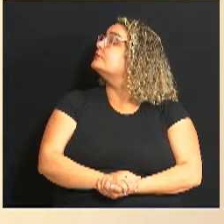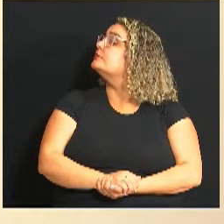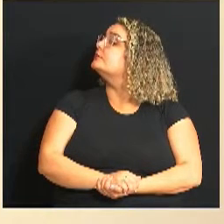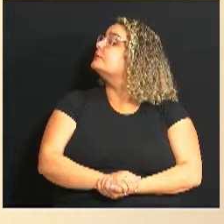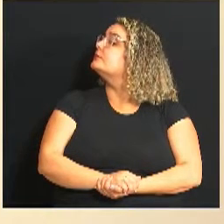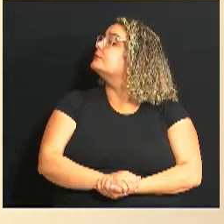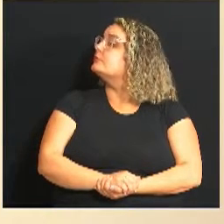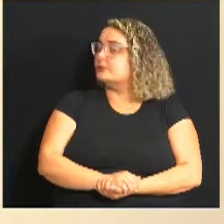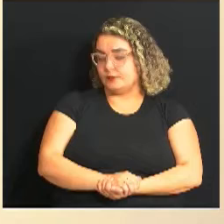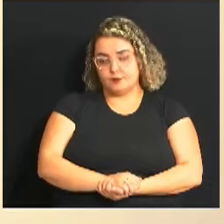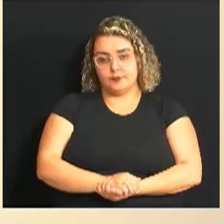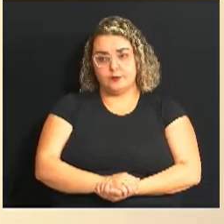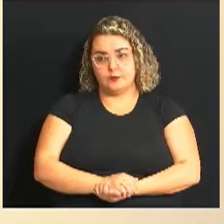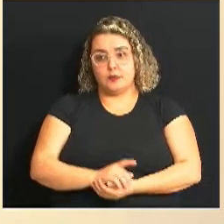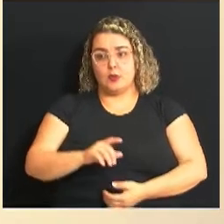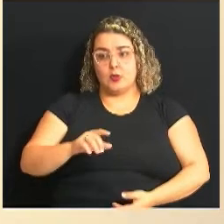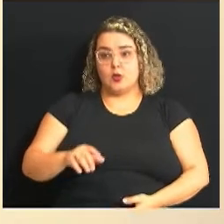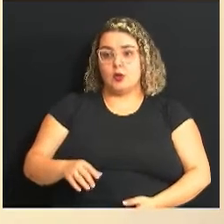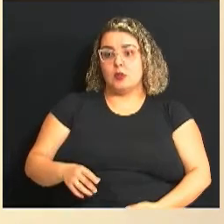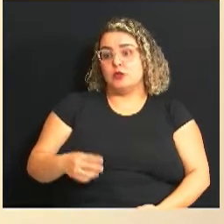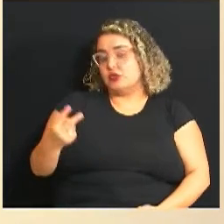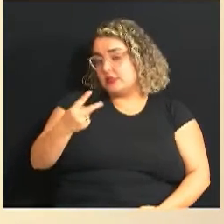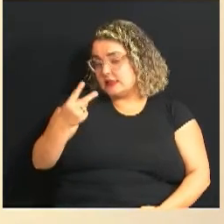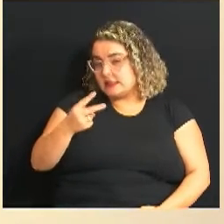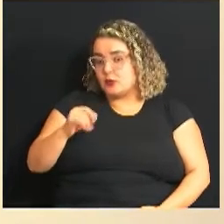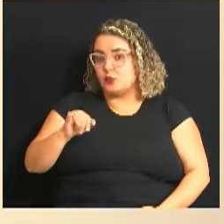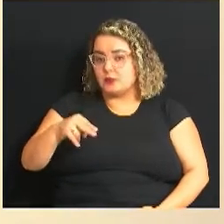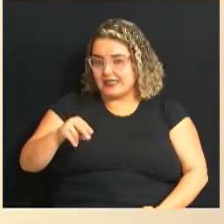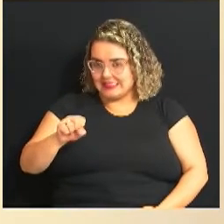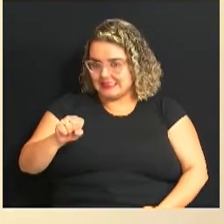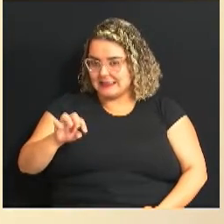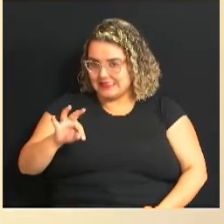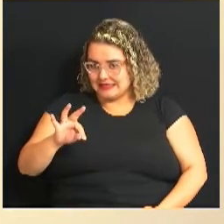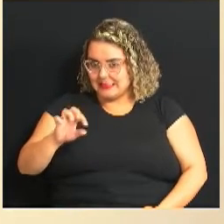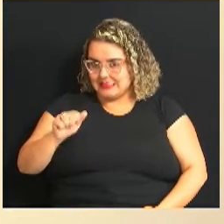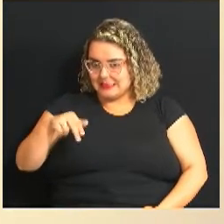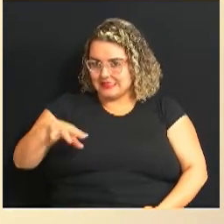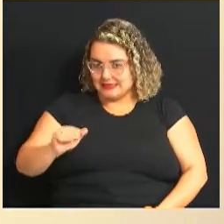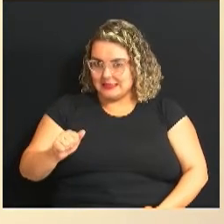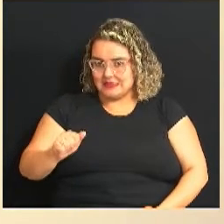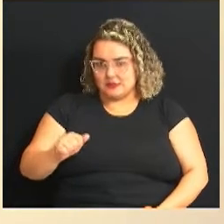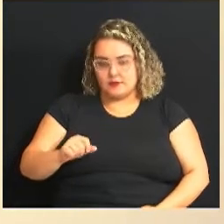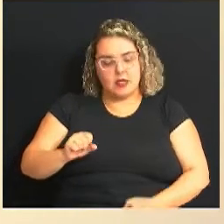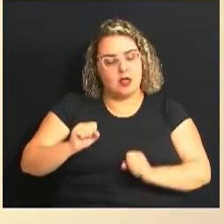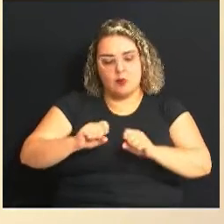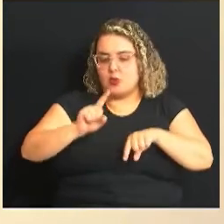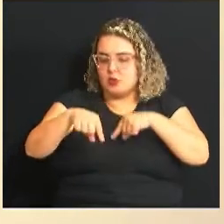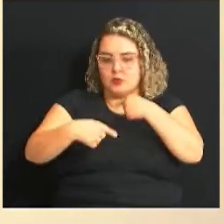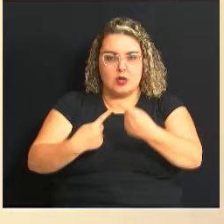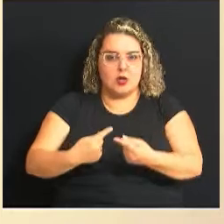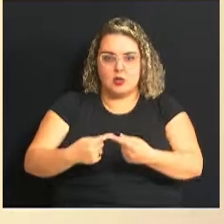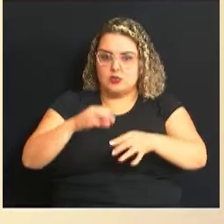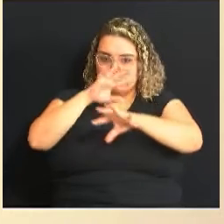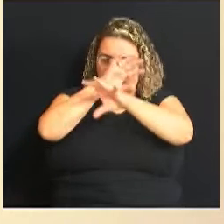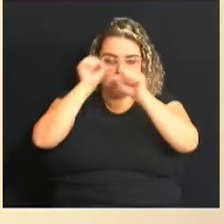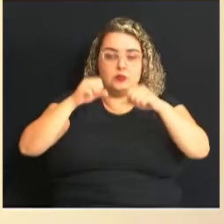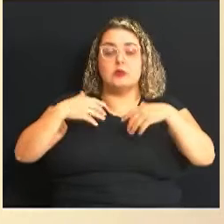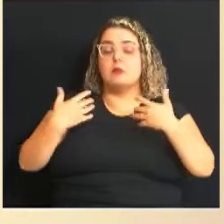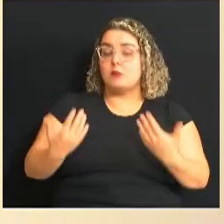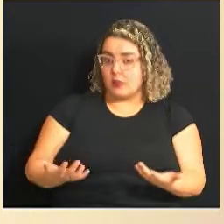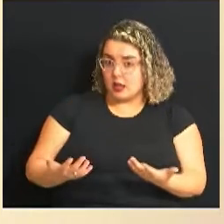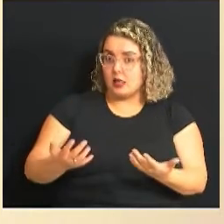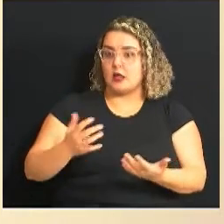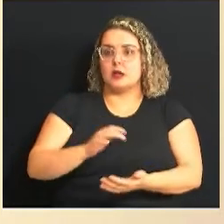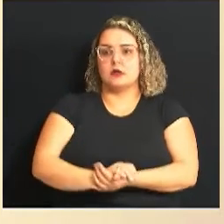Seria um colegiado, condenação em segunda instância, aí ele pode apelar para outros tribunais, mas